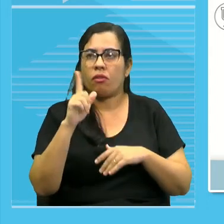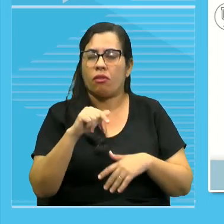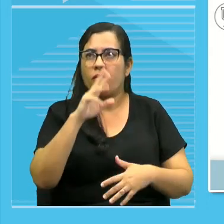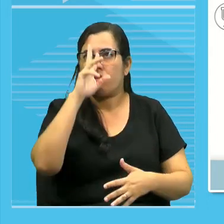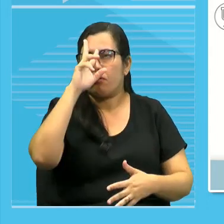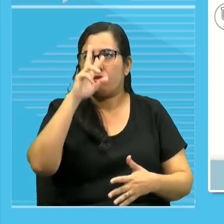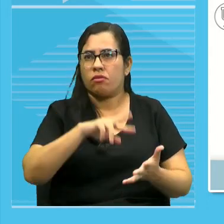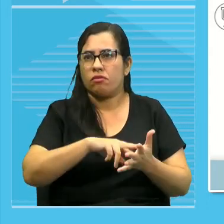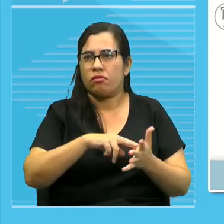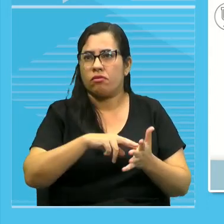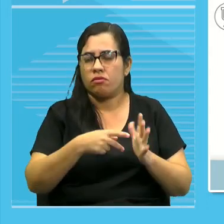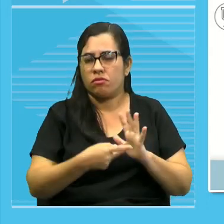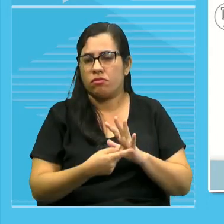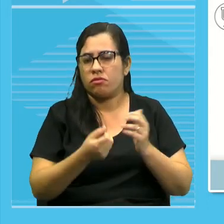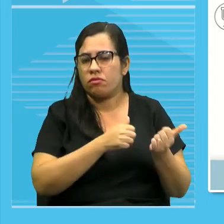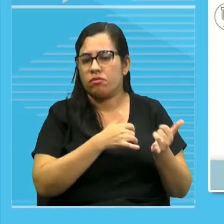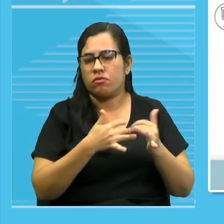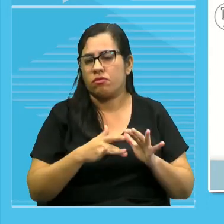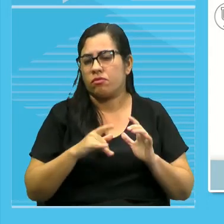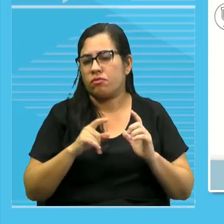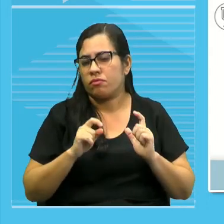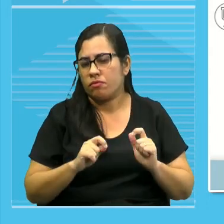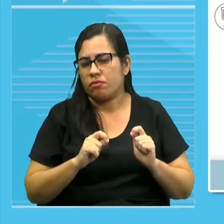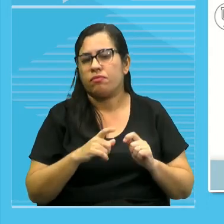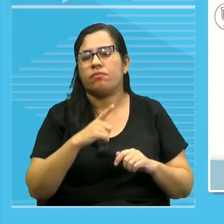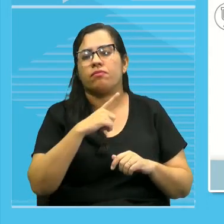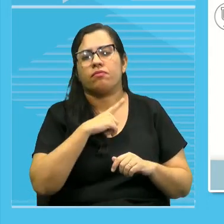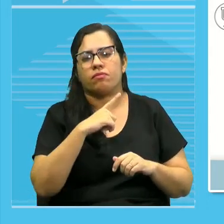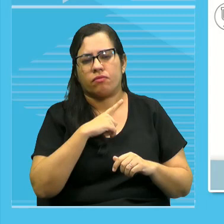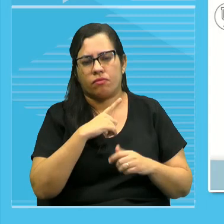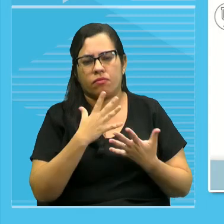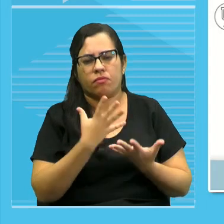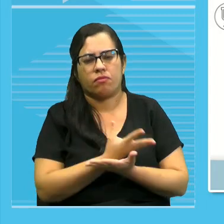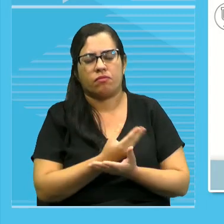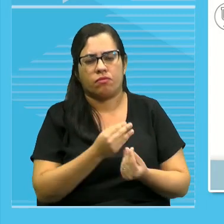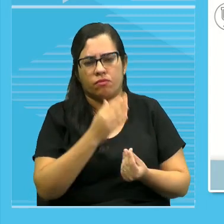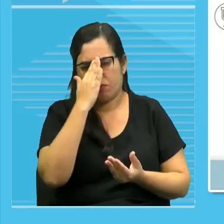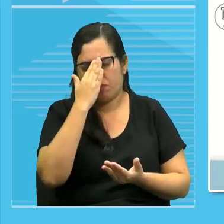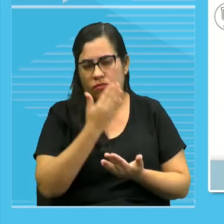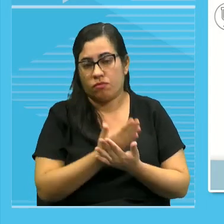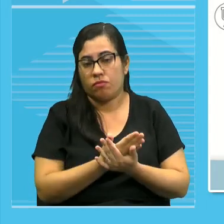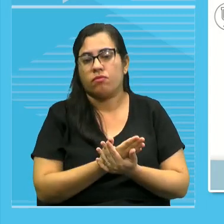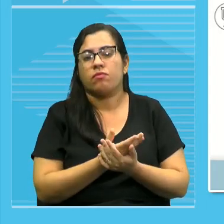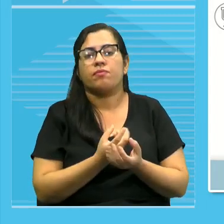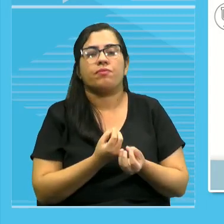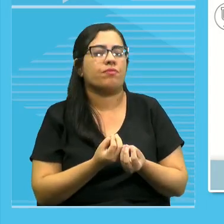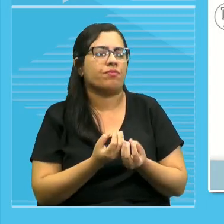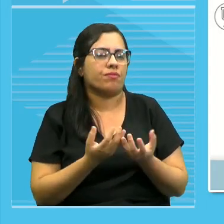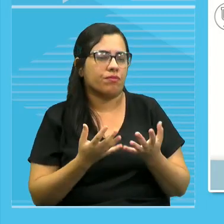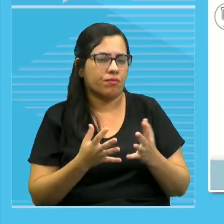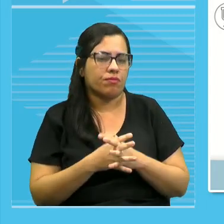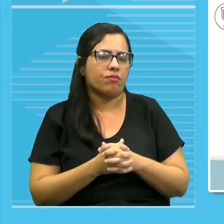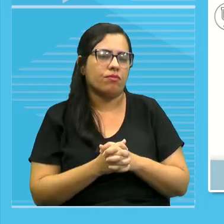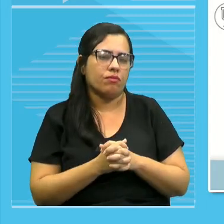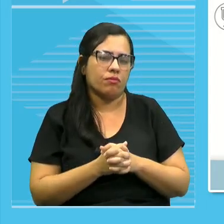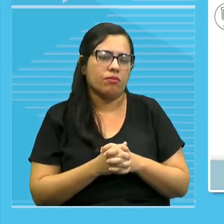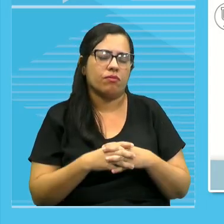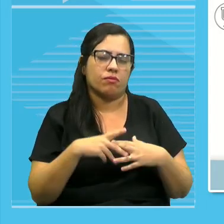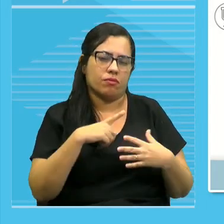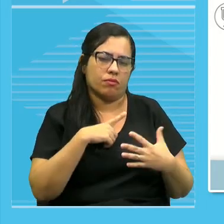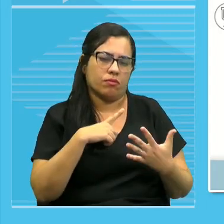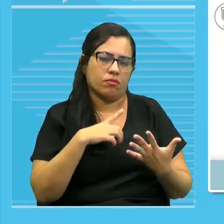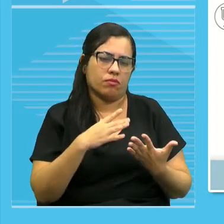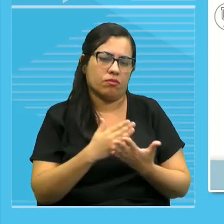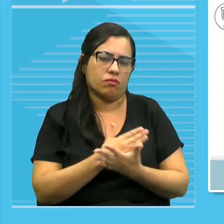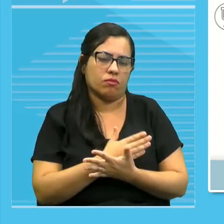então ele Tá informando para a gente que existe essa crença né de que é e há uma popularidade sobre